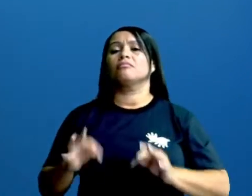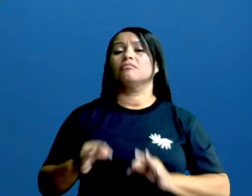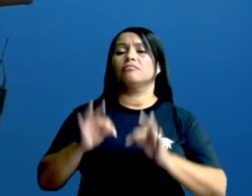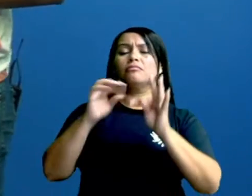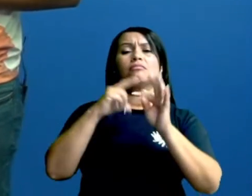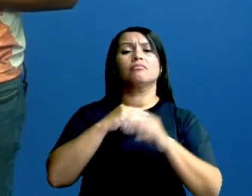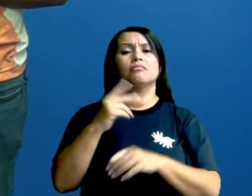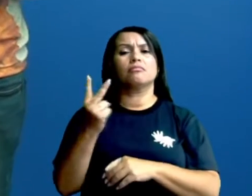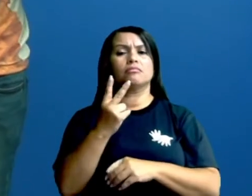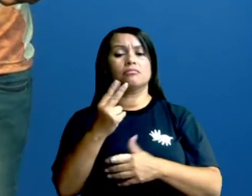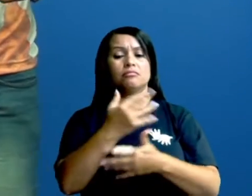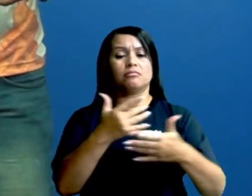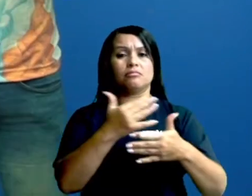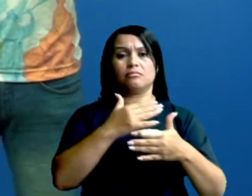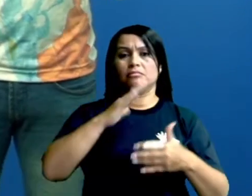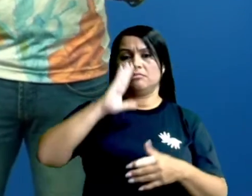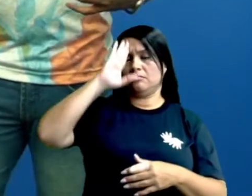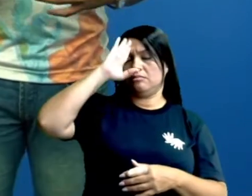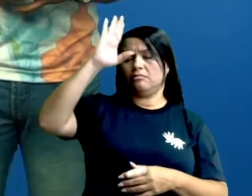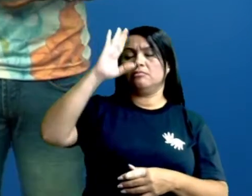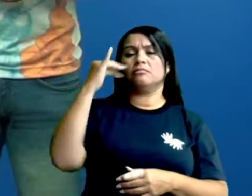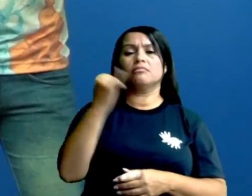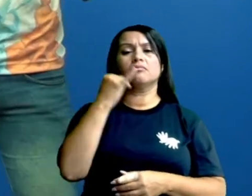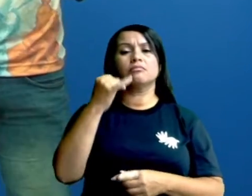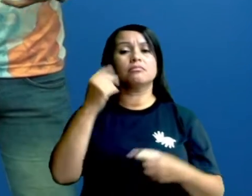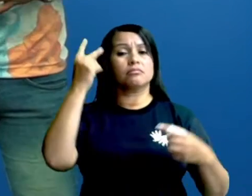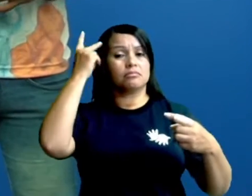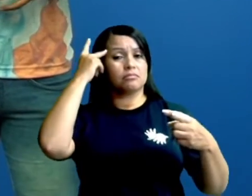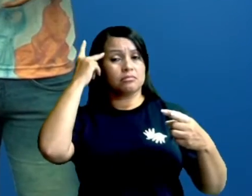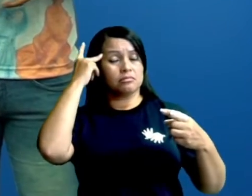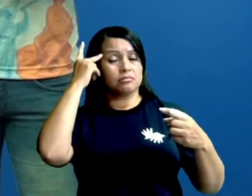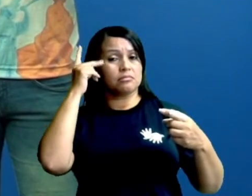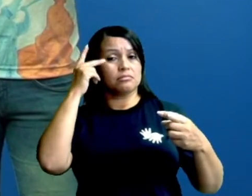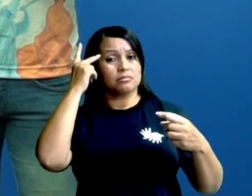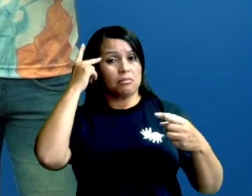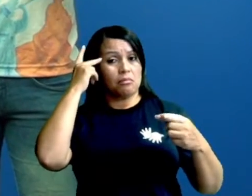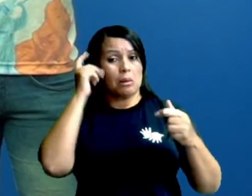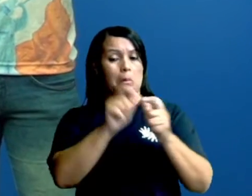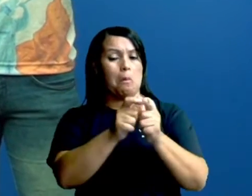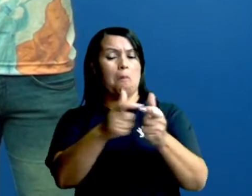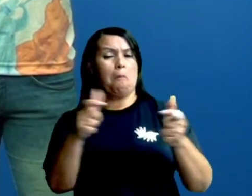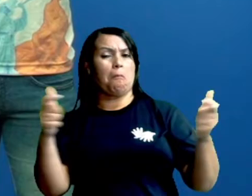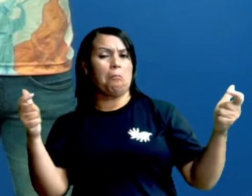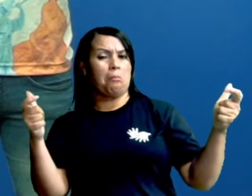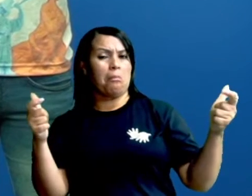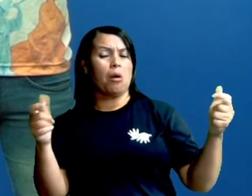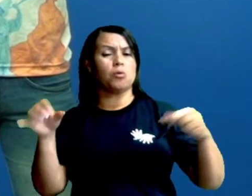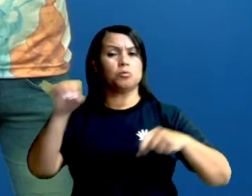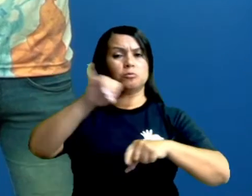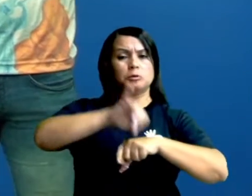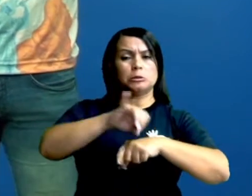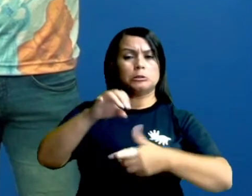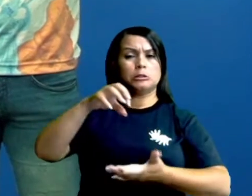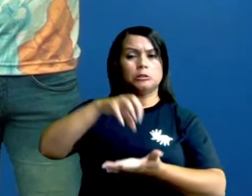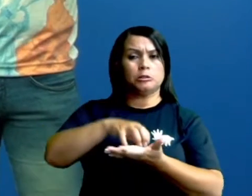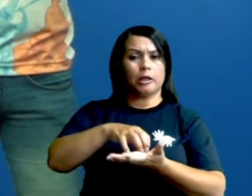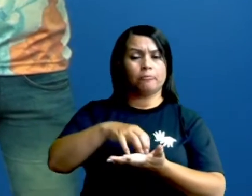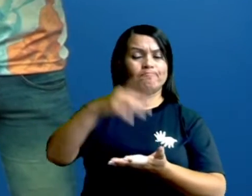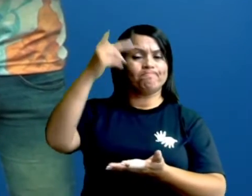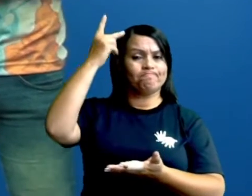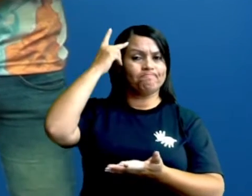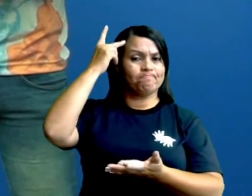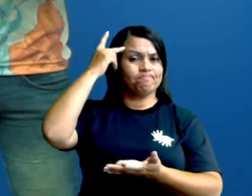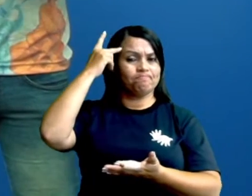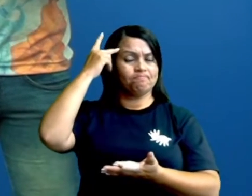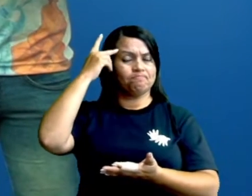metrópoles mais importantes do país: São Paulo, que é considerada uma metrópole global, e global mesmo no sentido assim de ter importância no cenário